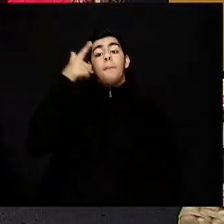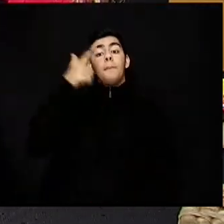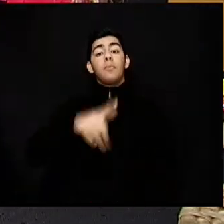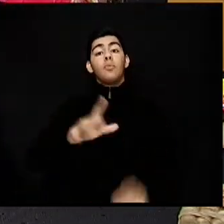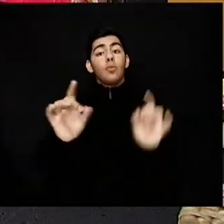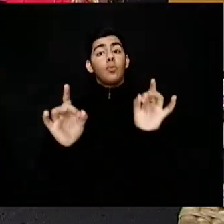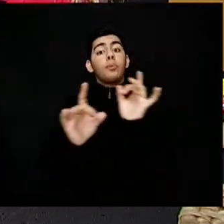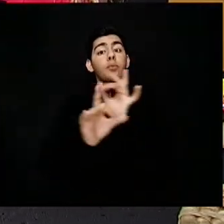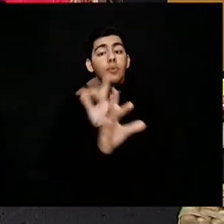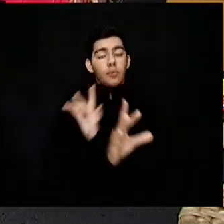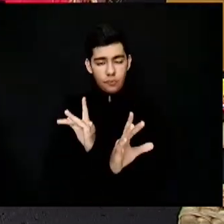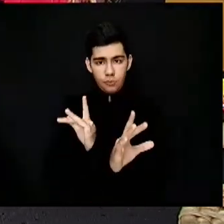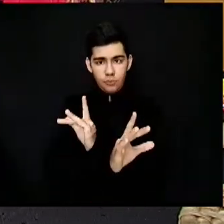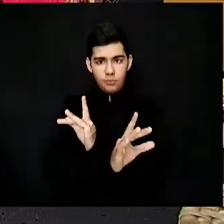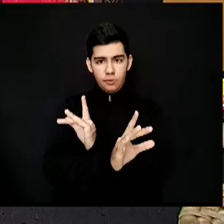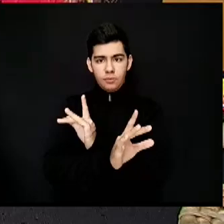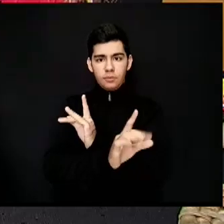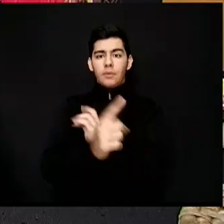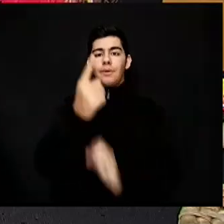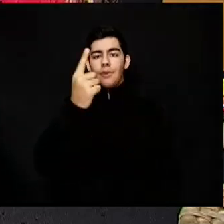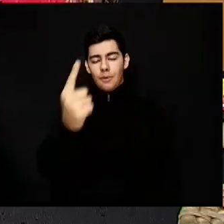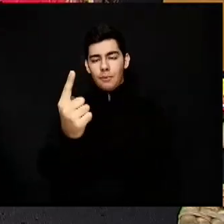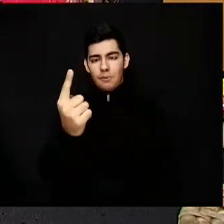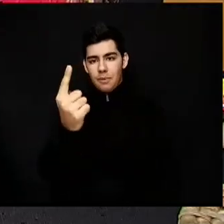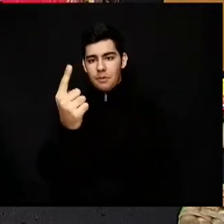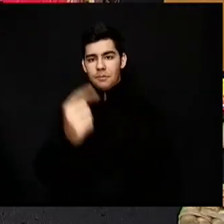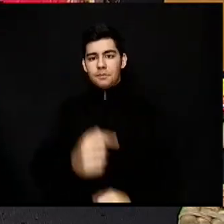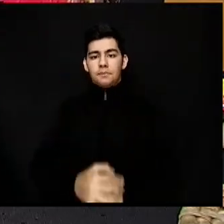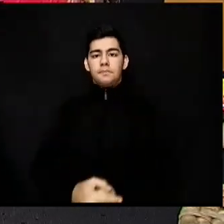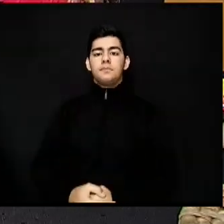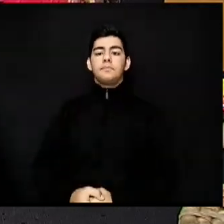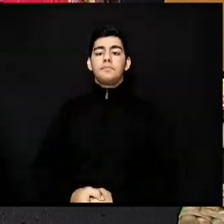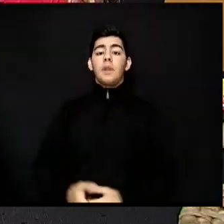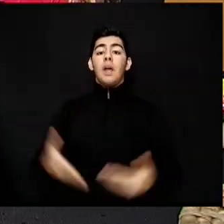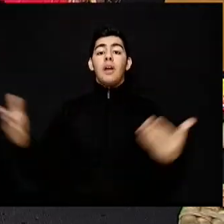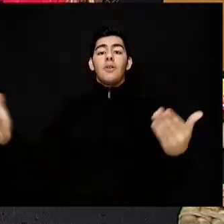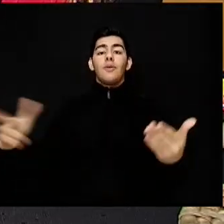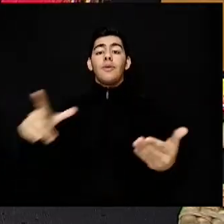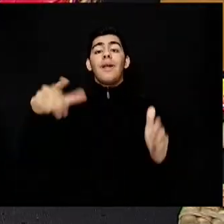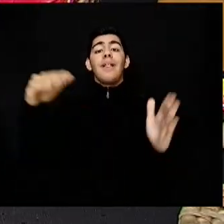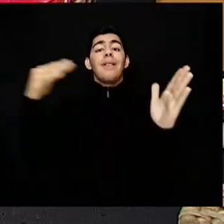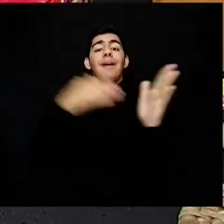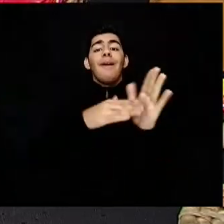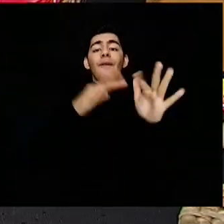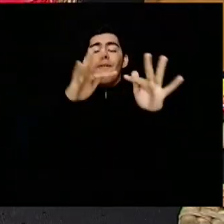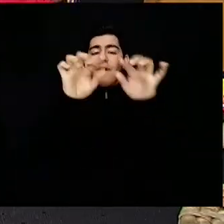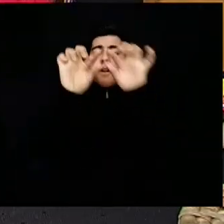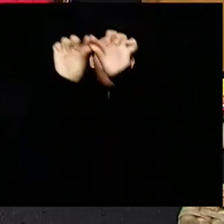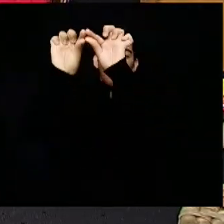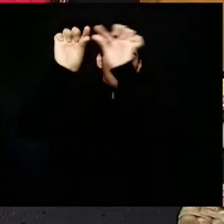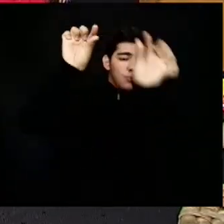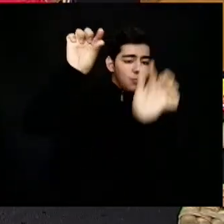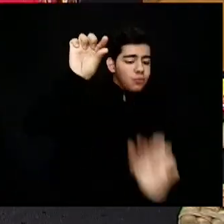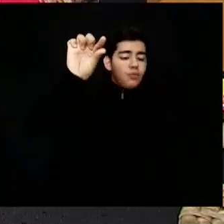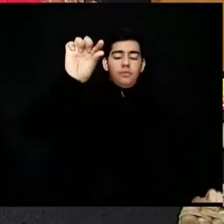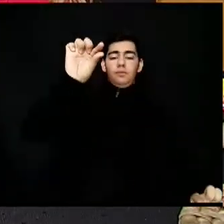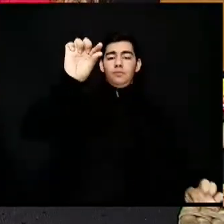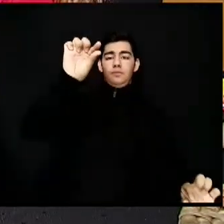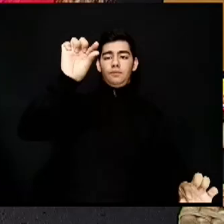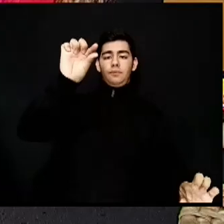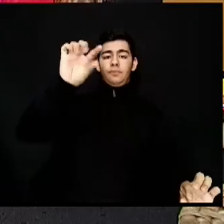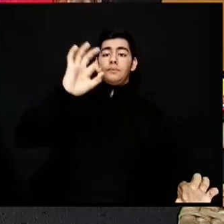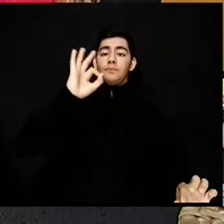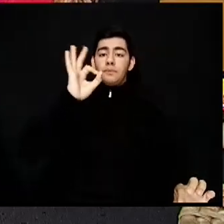alças e vou com ela até o final, certo? Certo. Passei um fio e o outro